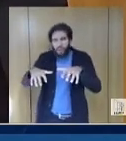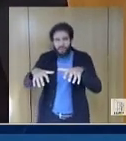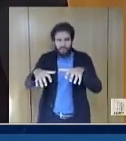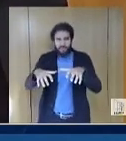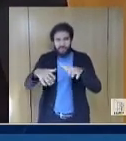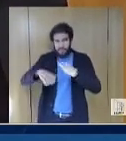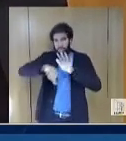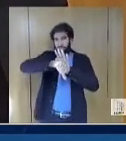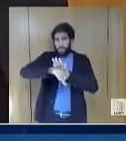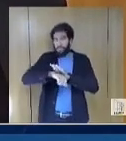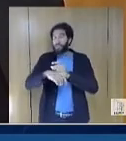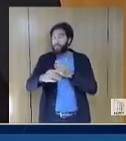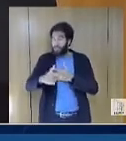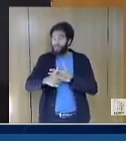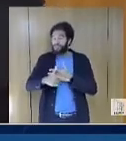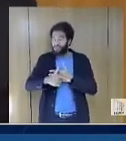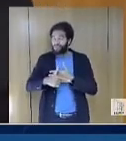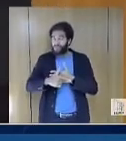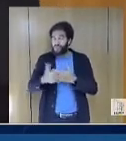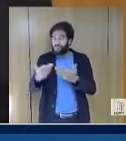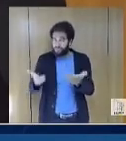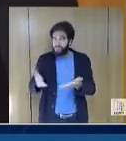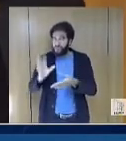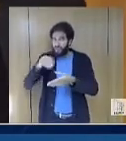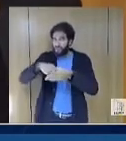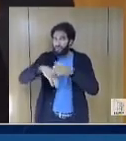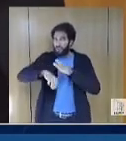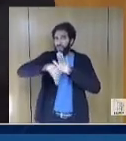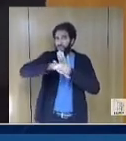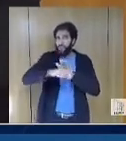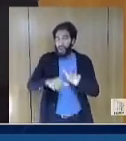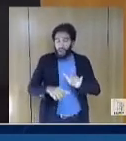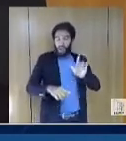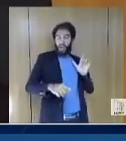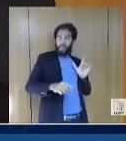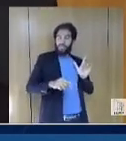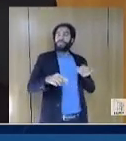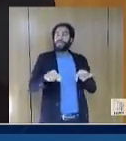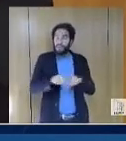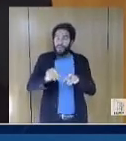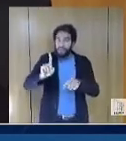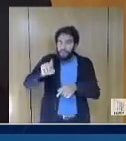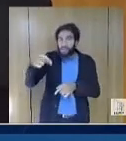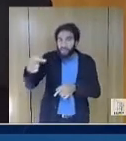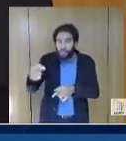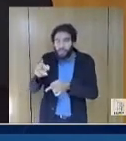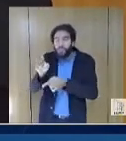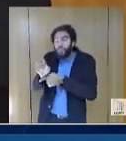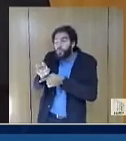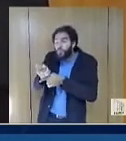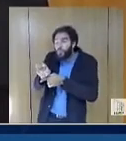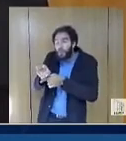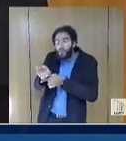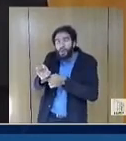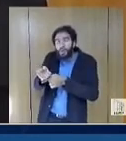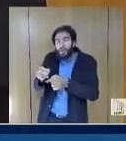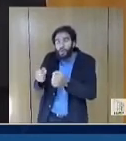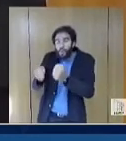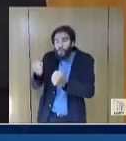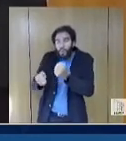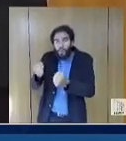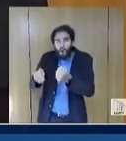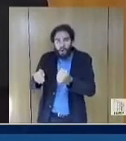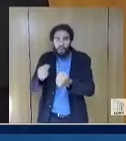detalhes sobre a participação do Maxwell no crime. Essa delação deve ser bastante